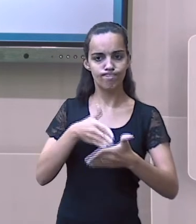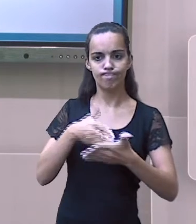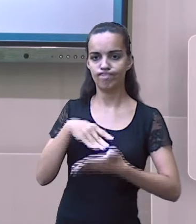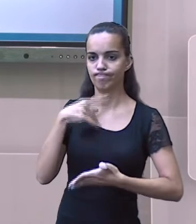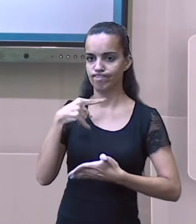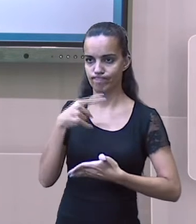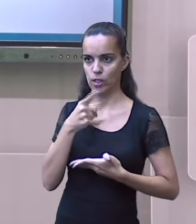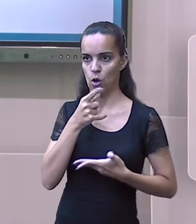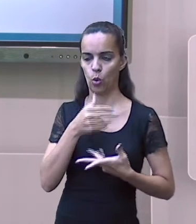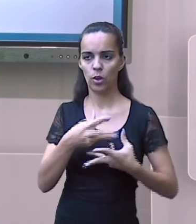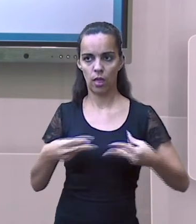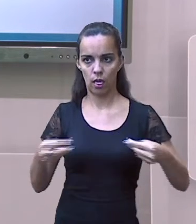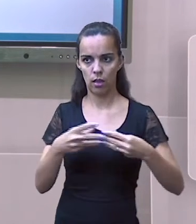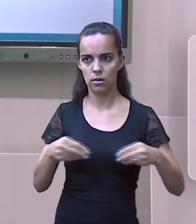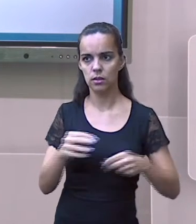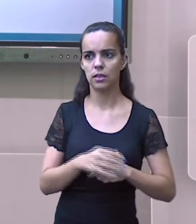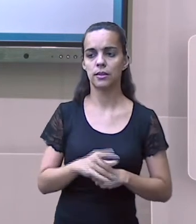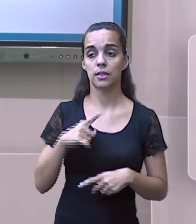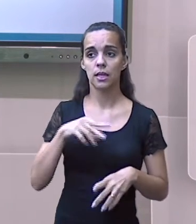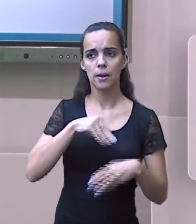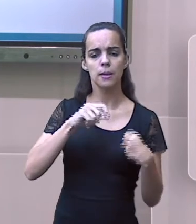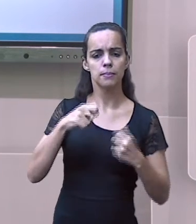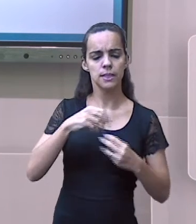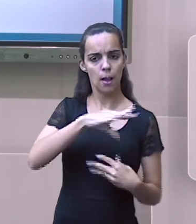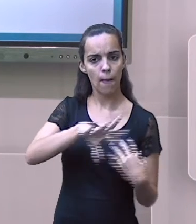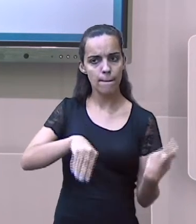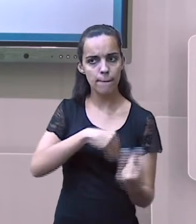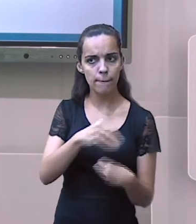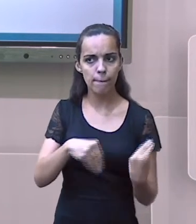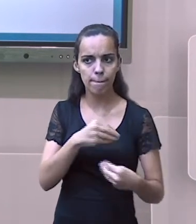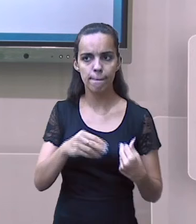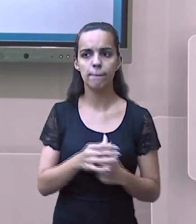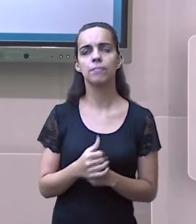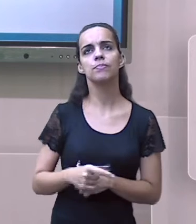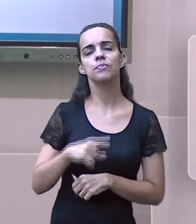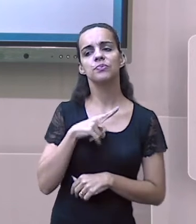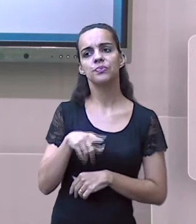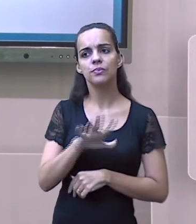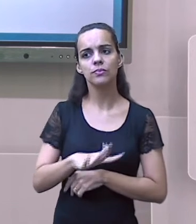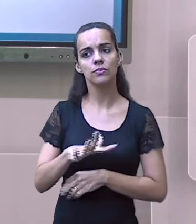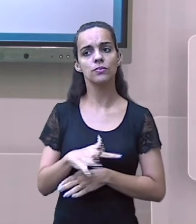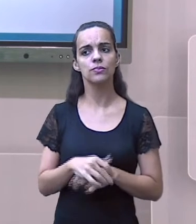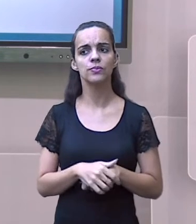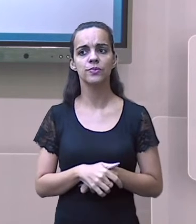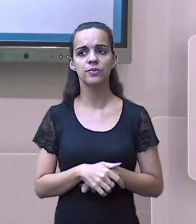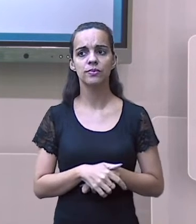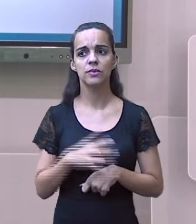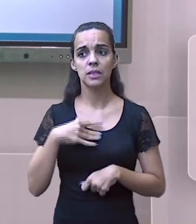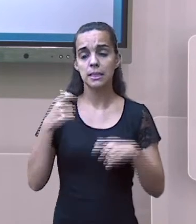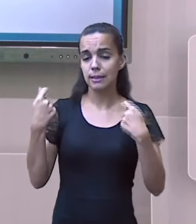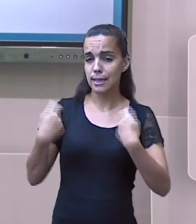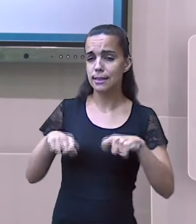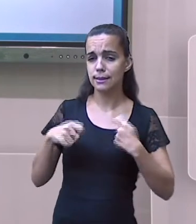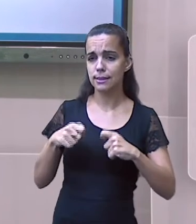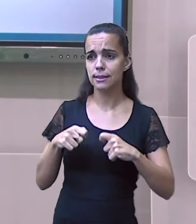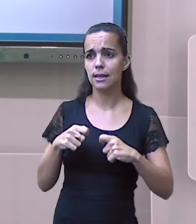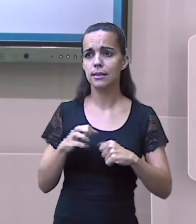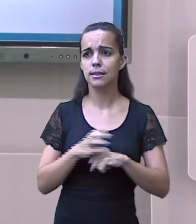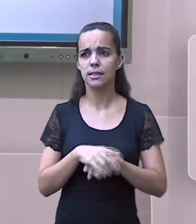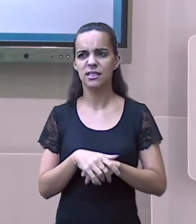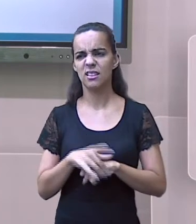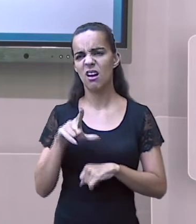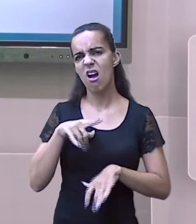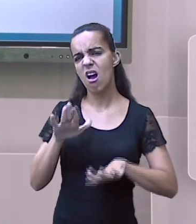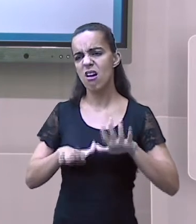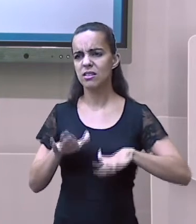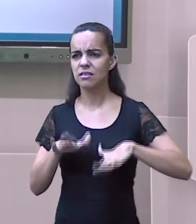tá bom? Para misturar, né, todo esse produto, é necessário um misturador mecânico, que geralmente